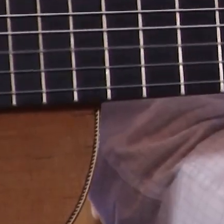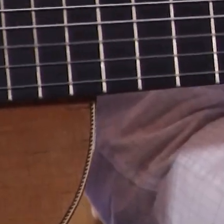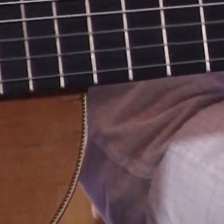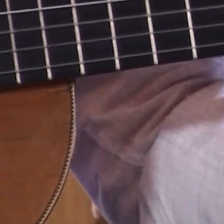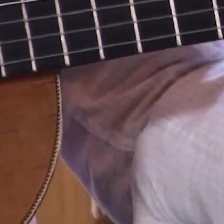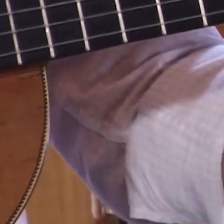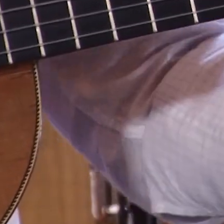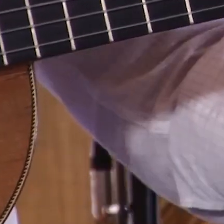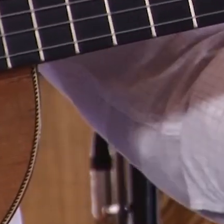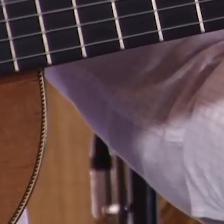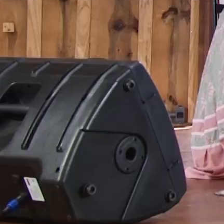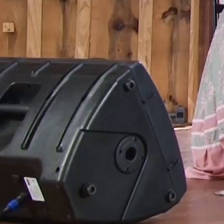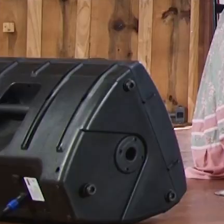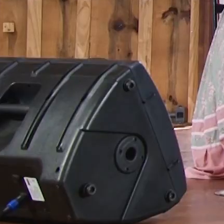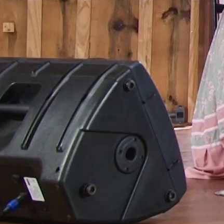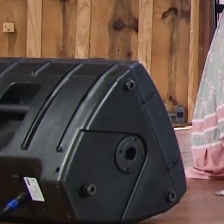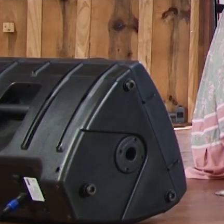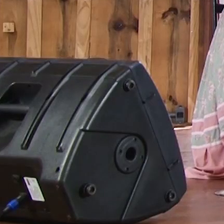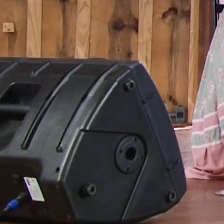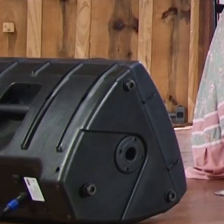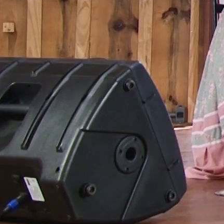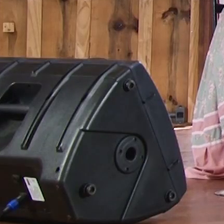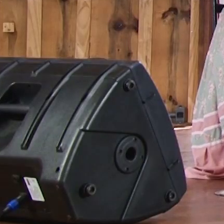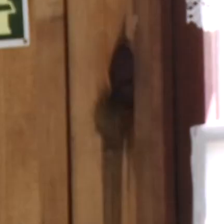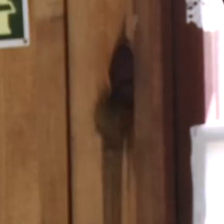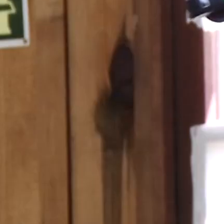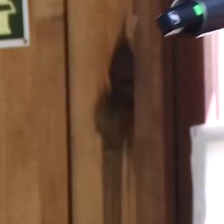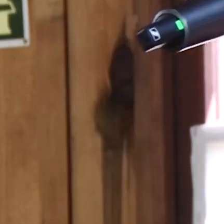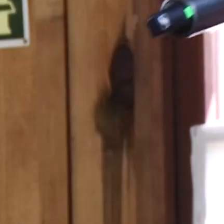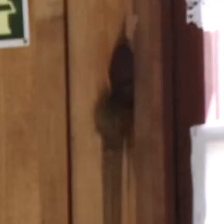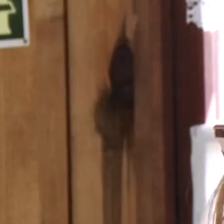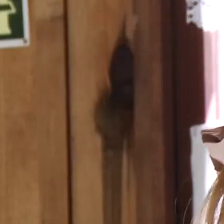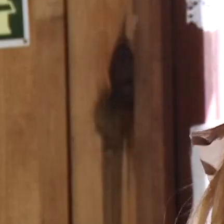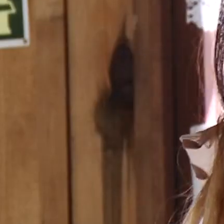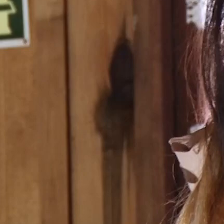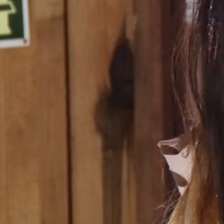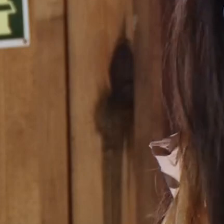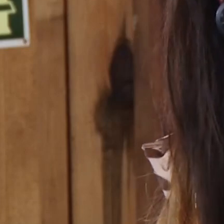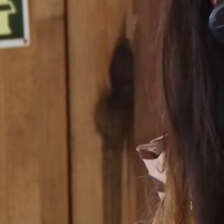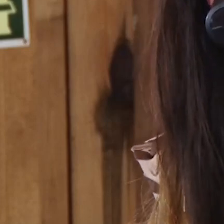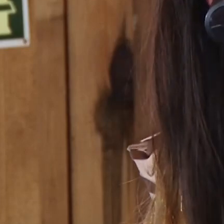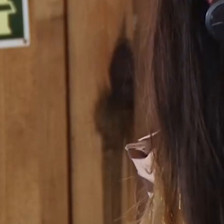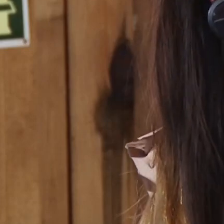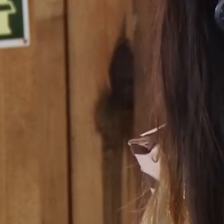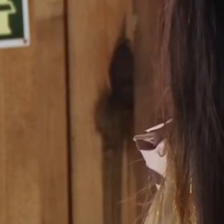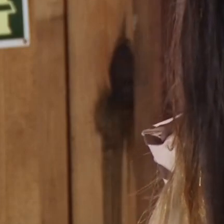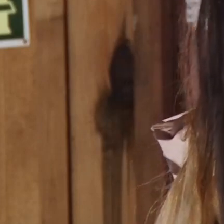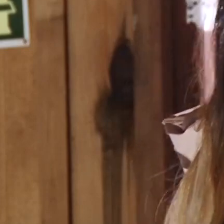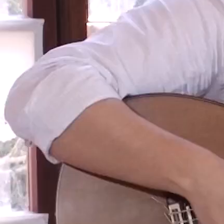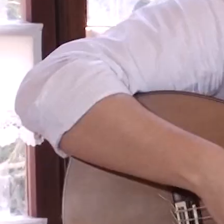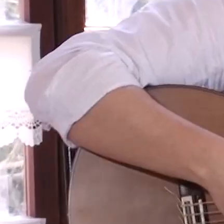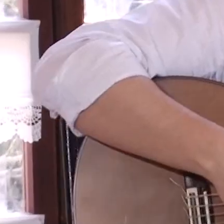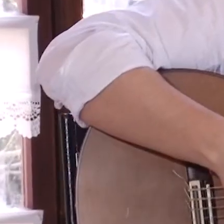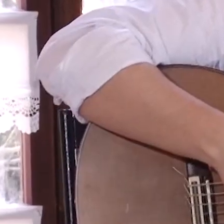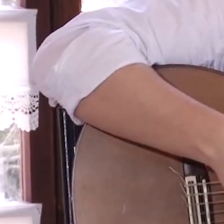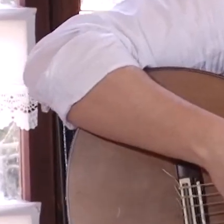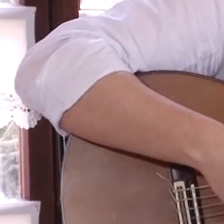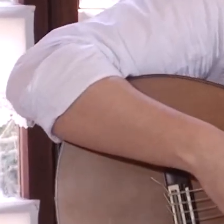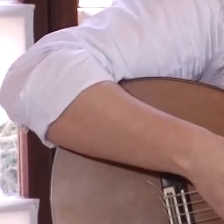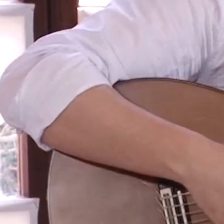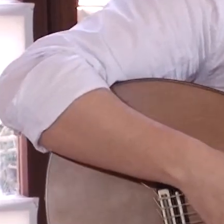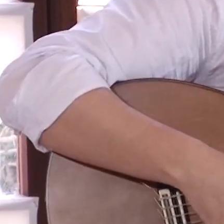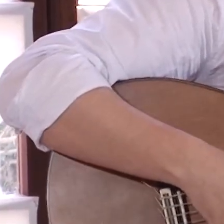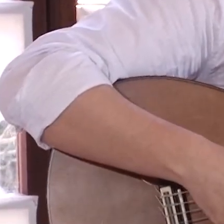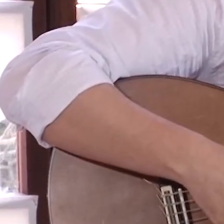ver um lugar pra viver sem chorar. E mostrar para quem quiser ver um